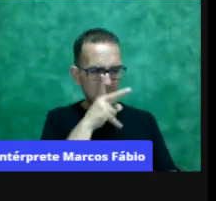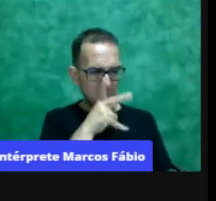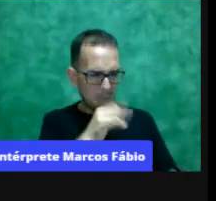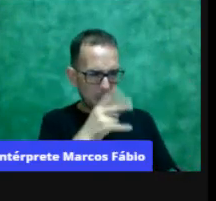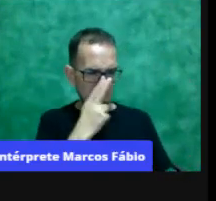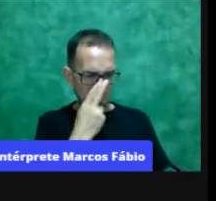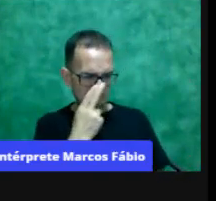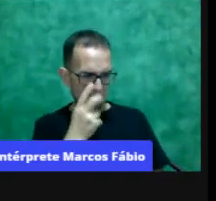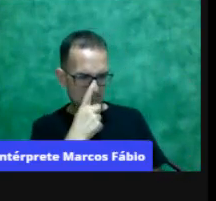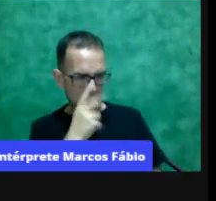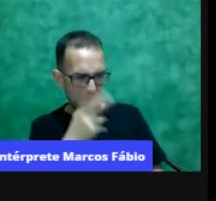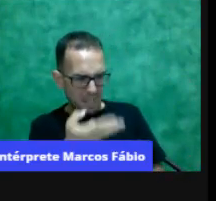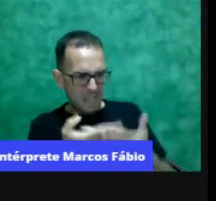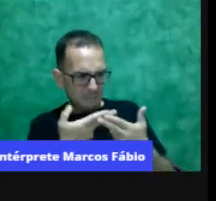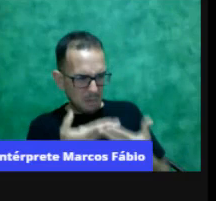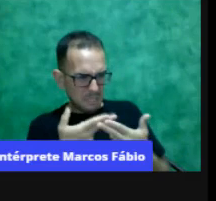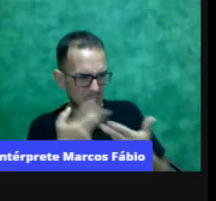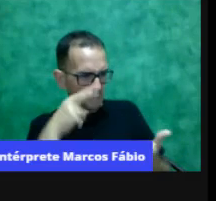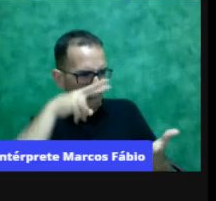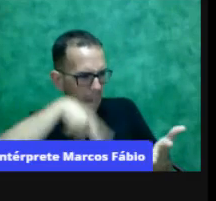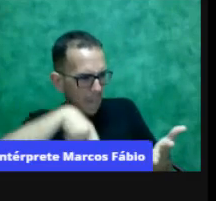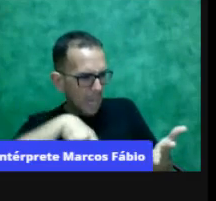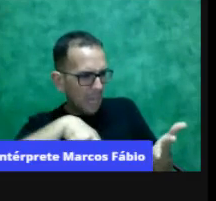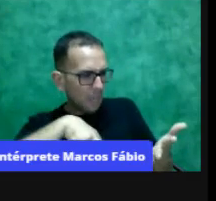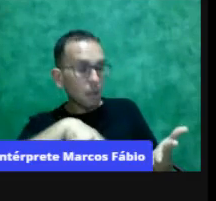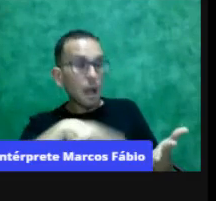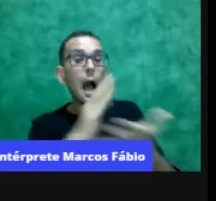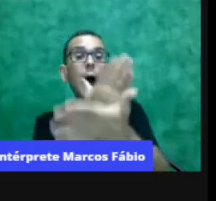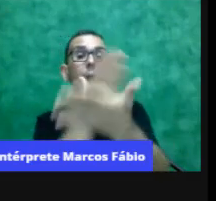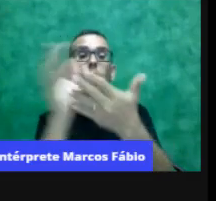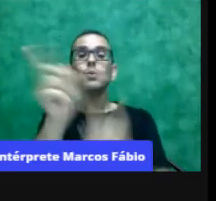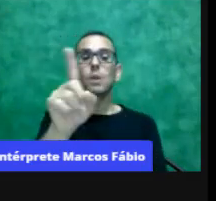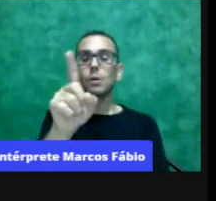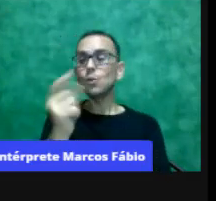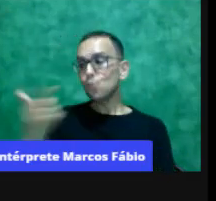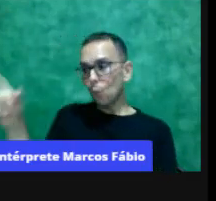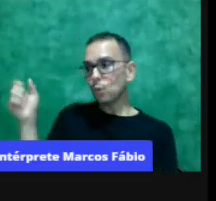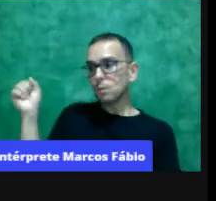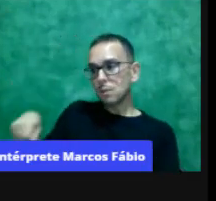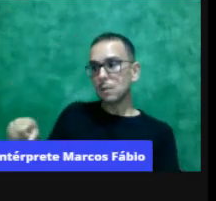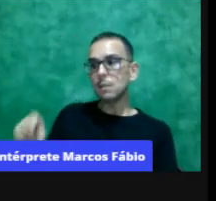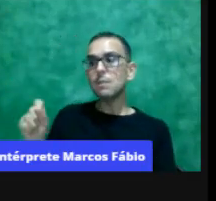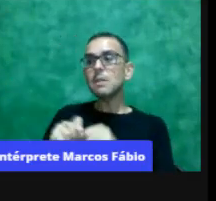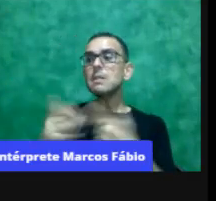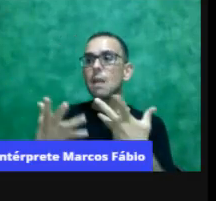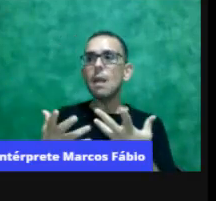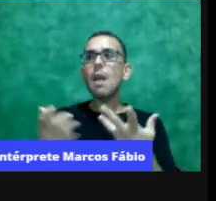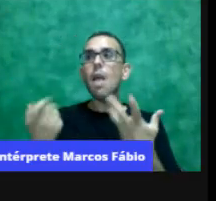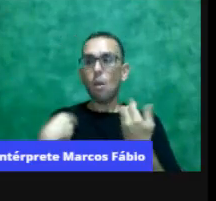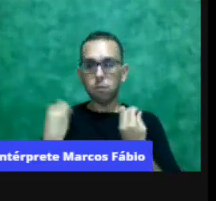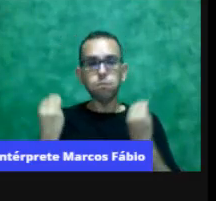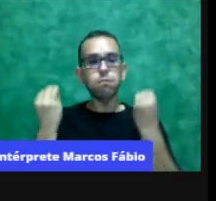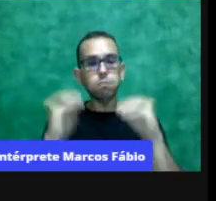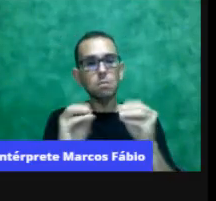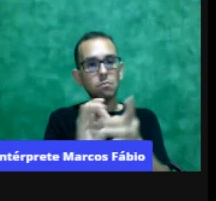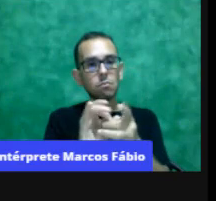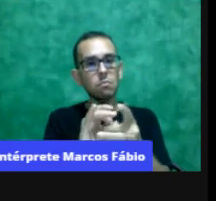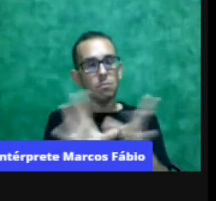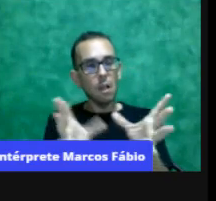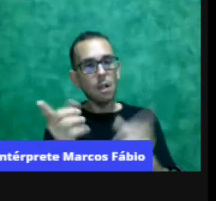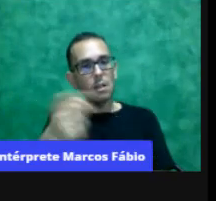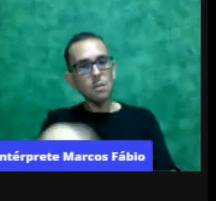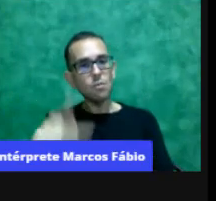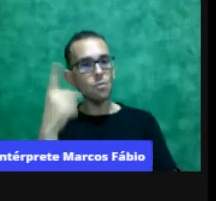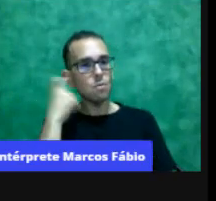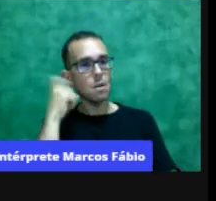paciência para ler. Alguns não, mas outros sim. Então, o que eu tenho que fazer? Né? Eu posso também disponibilizar esses áudios.